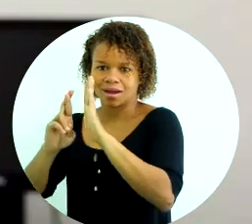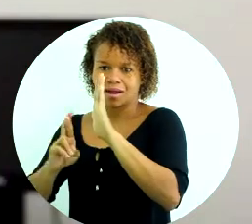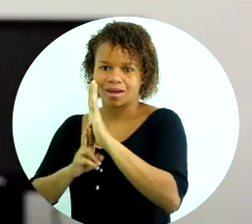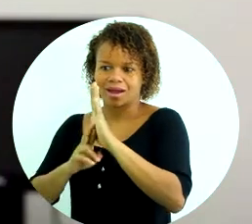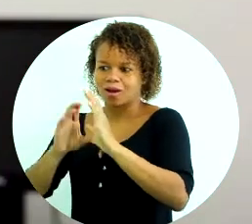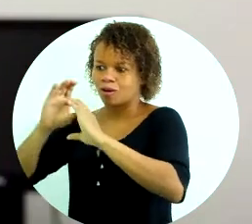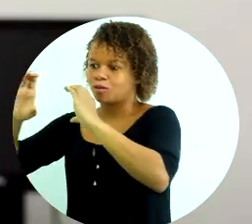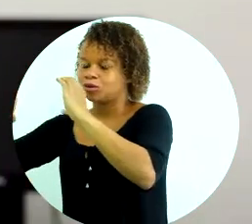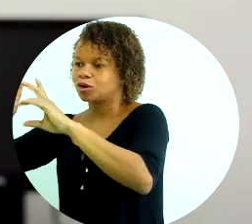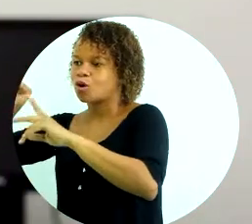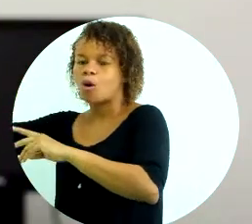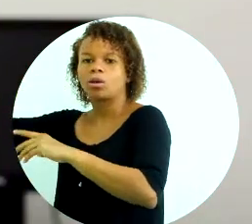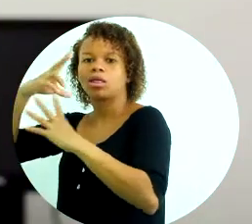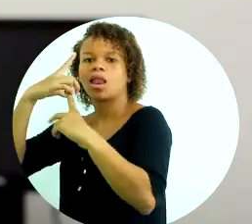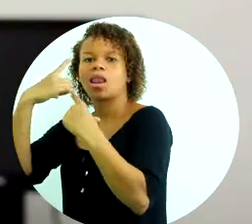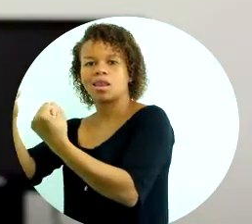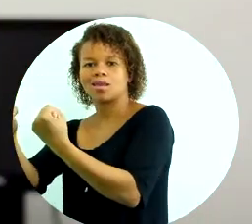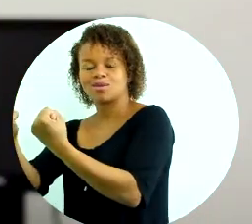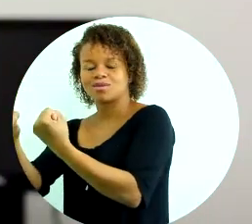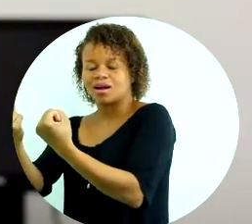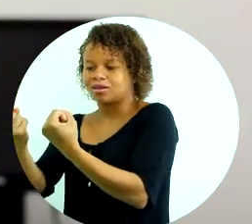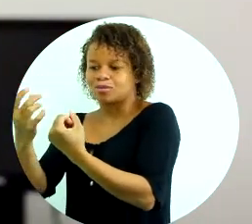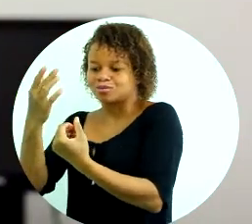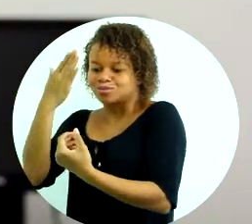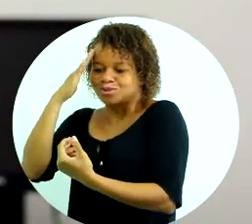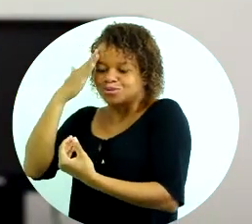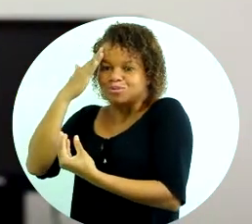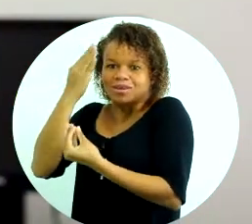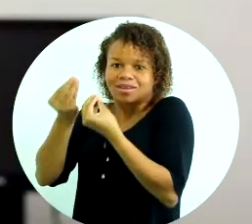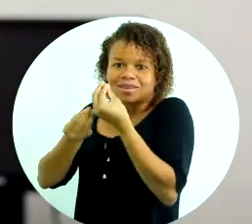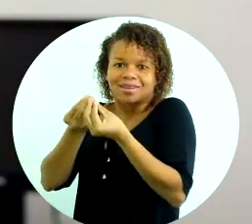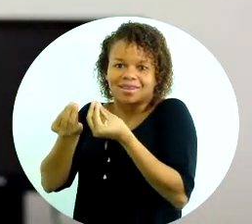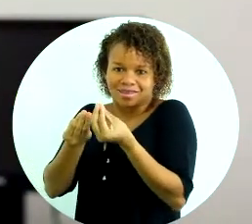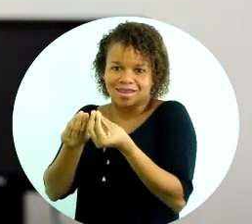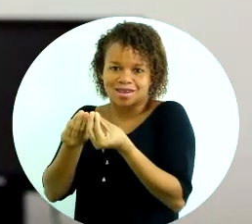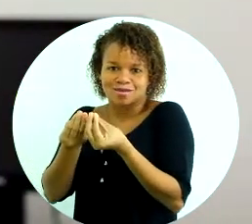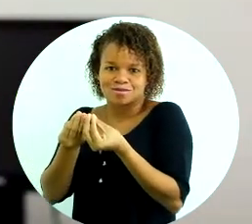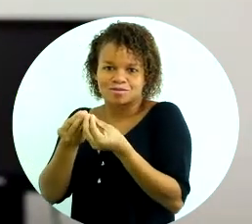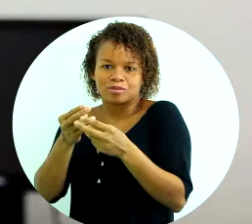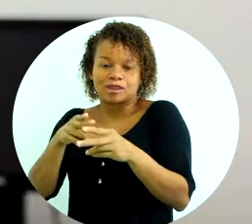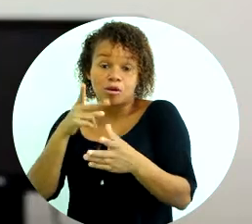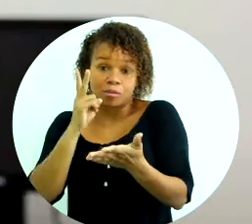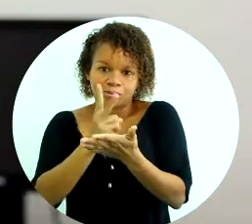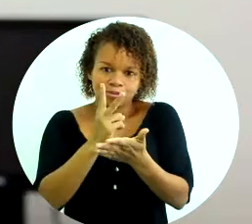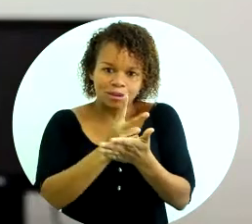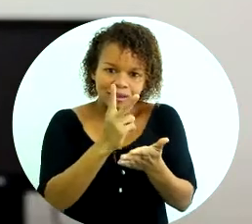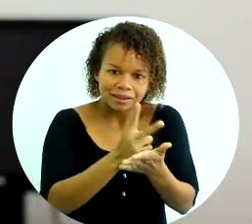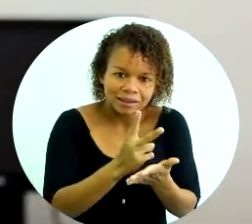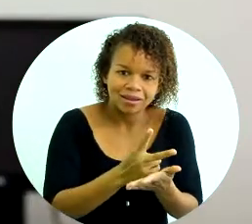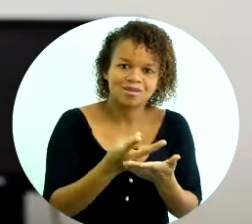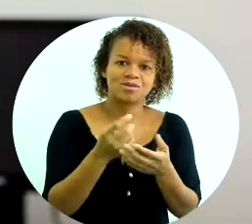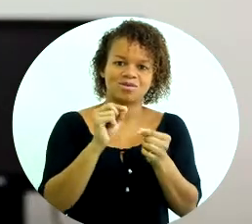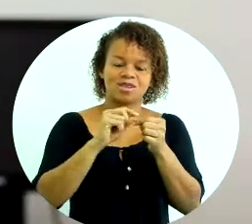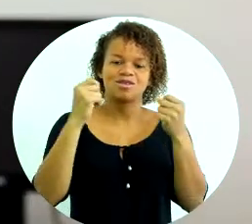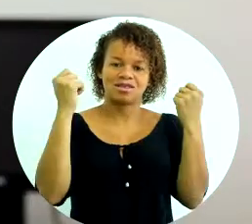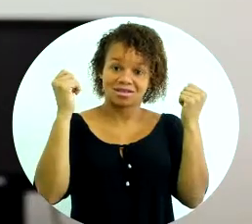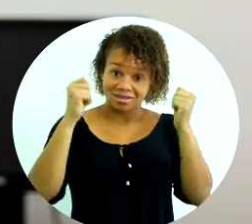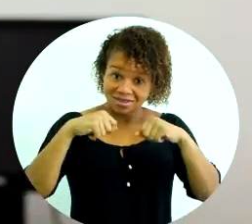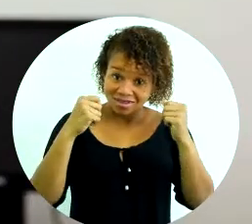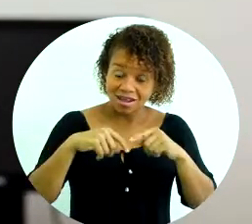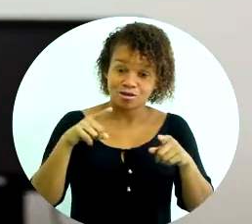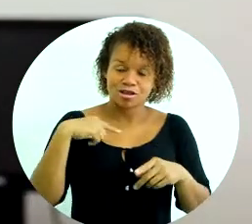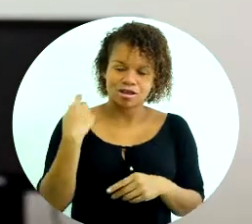se comunicar em outra língua será reprimido com a não compreensão, certo? Para manter a unidade se